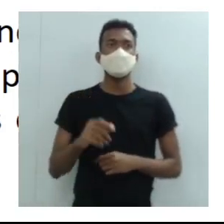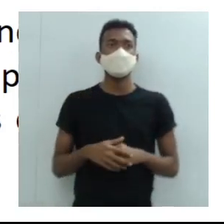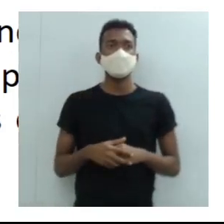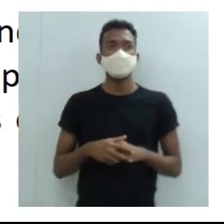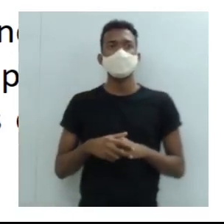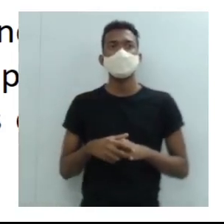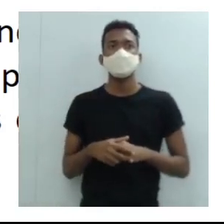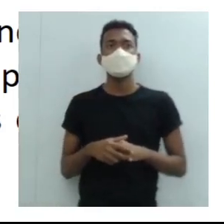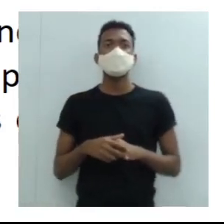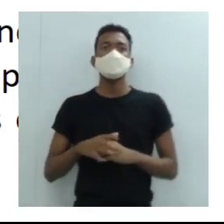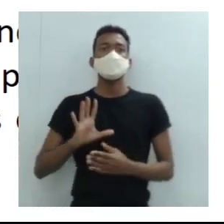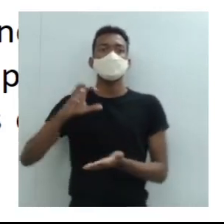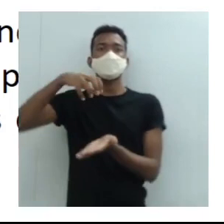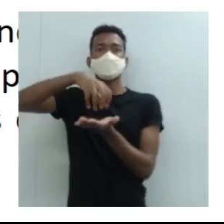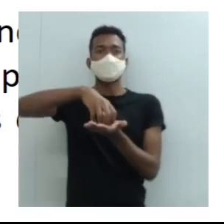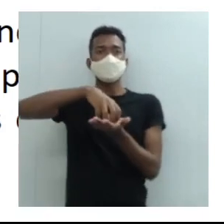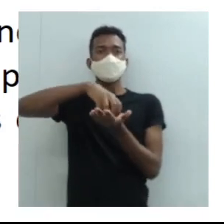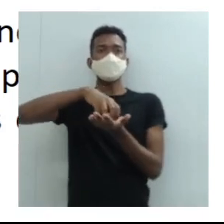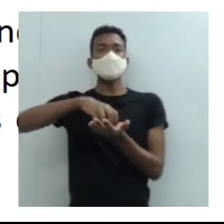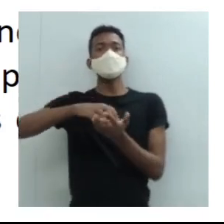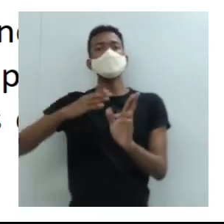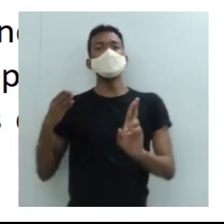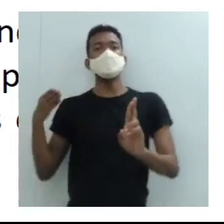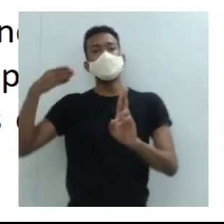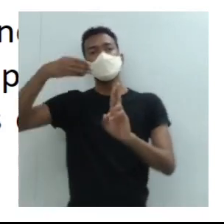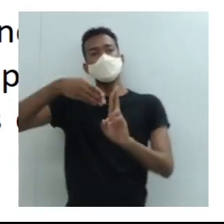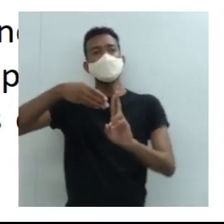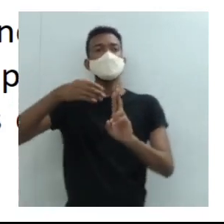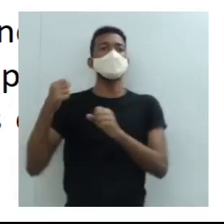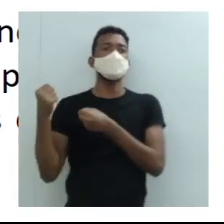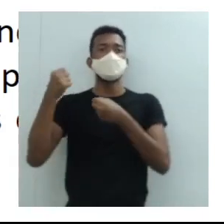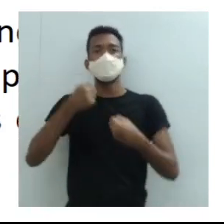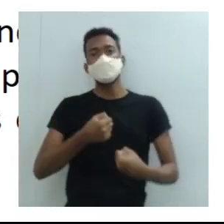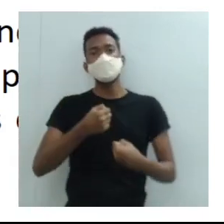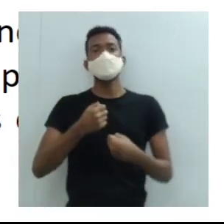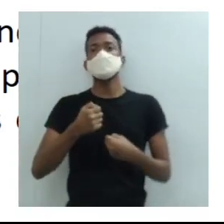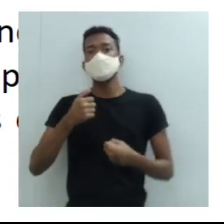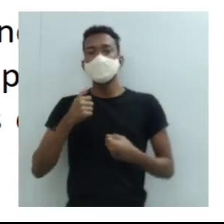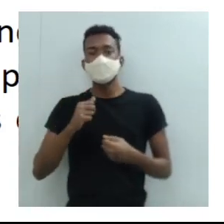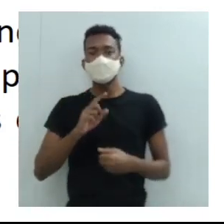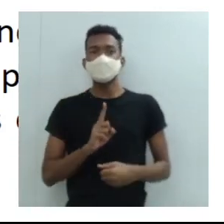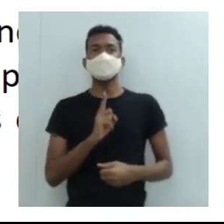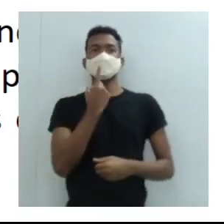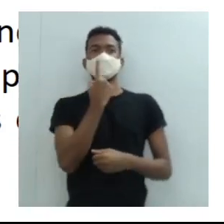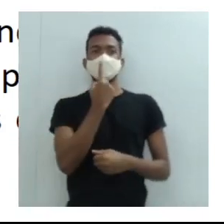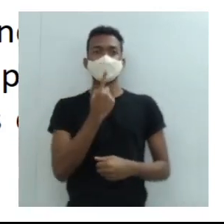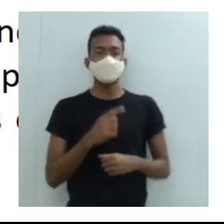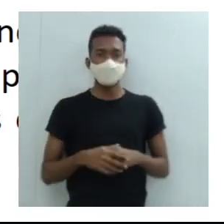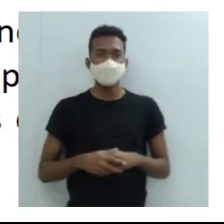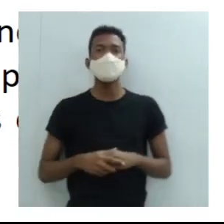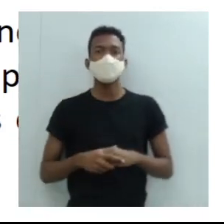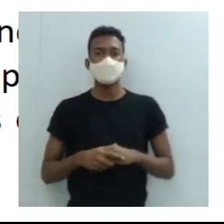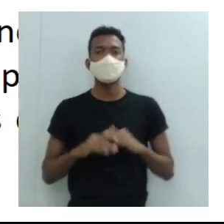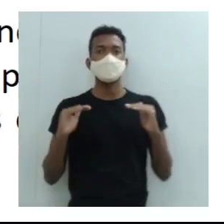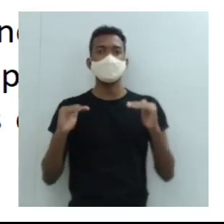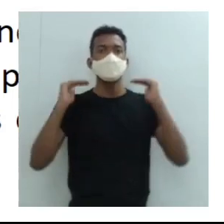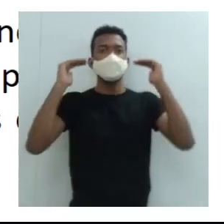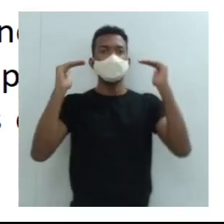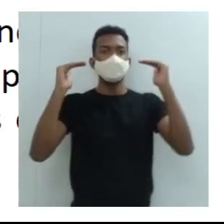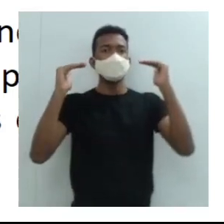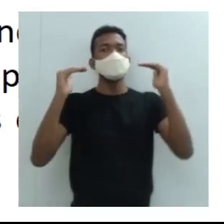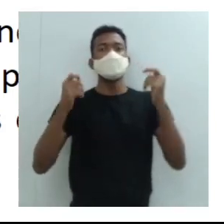a grande centralização representada pelo grande poder do soberano, que não